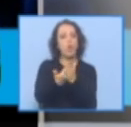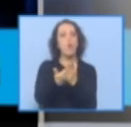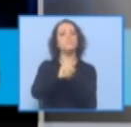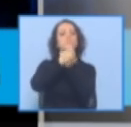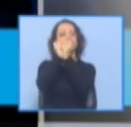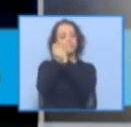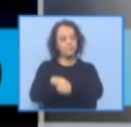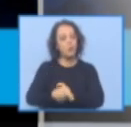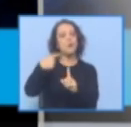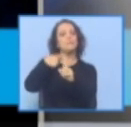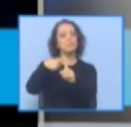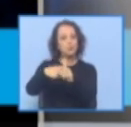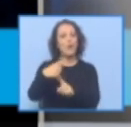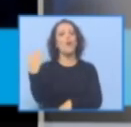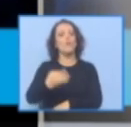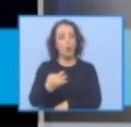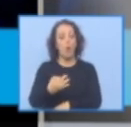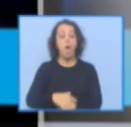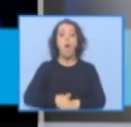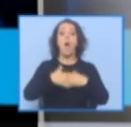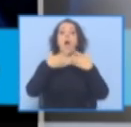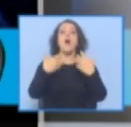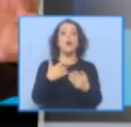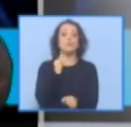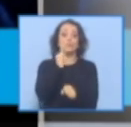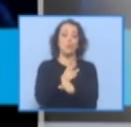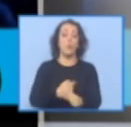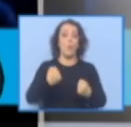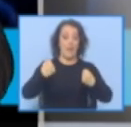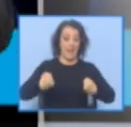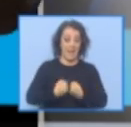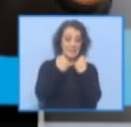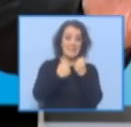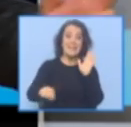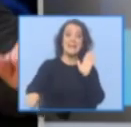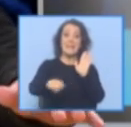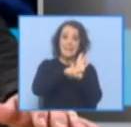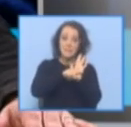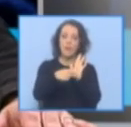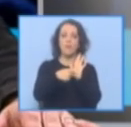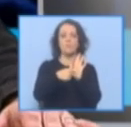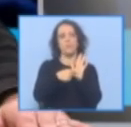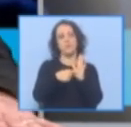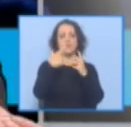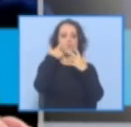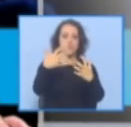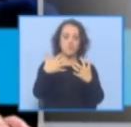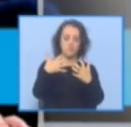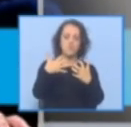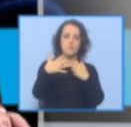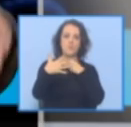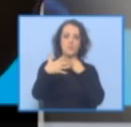humanizar as sociedades. Agora temos os antis negativos, esses que são os mais abundantes. Se calhar chegamos aí